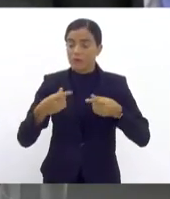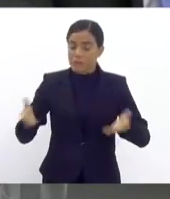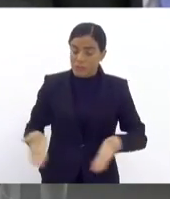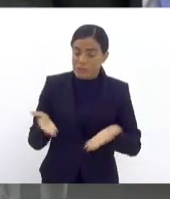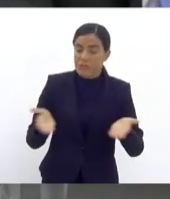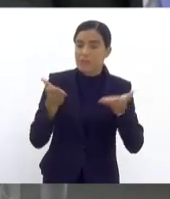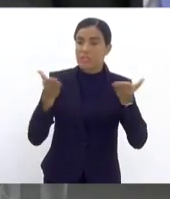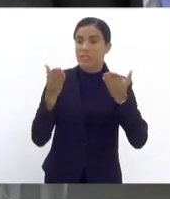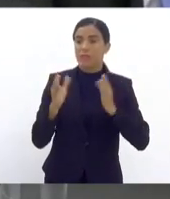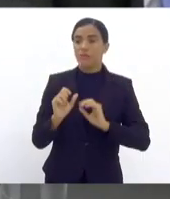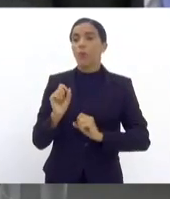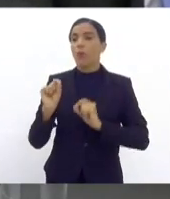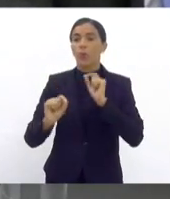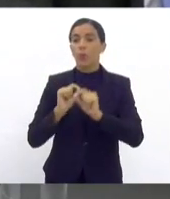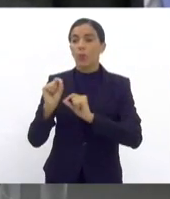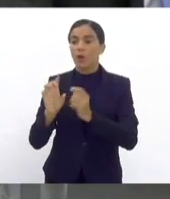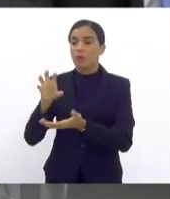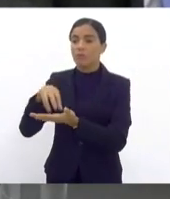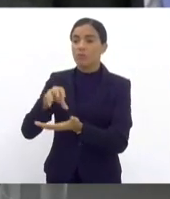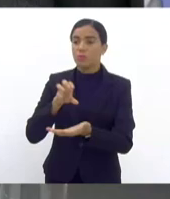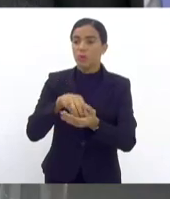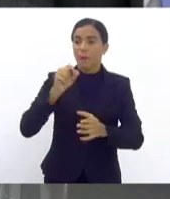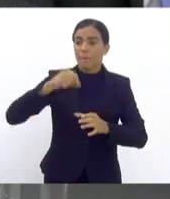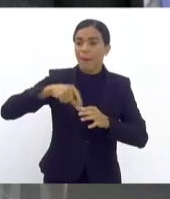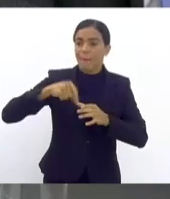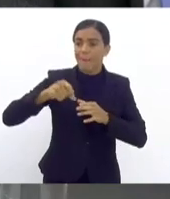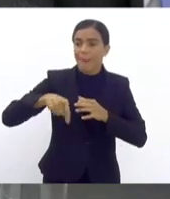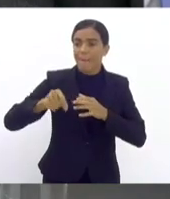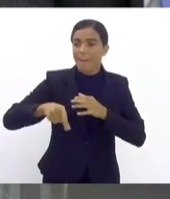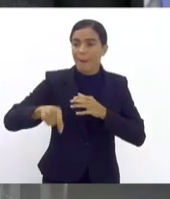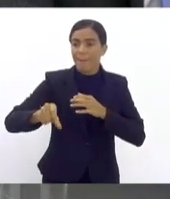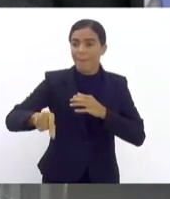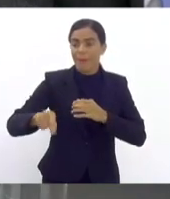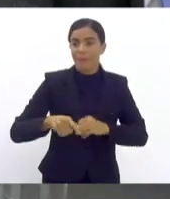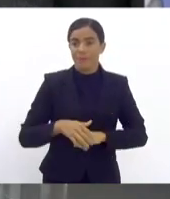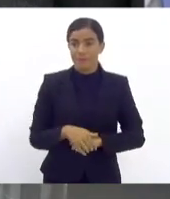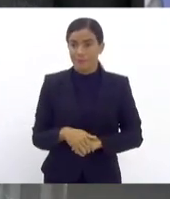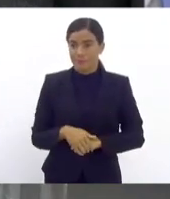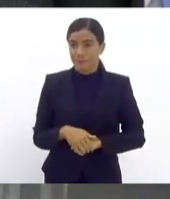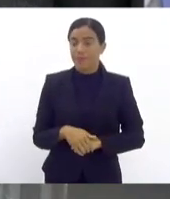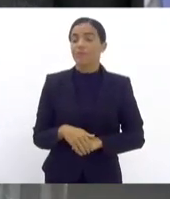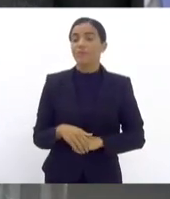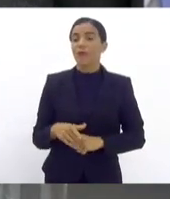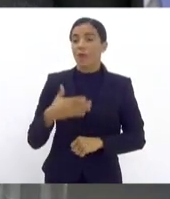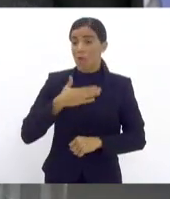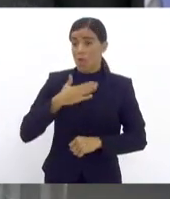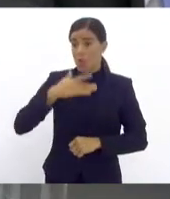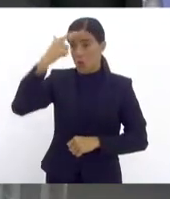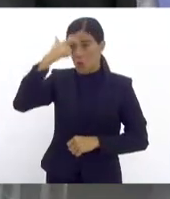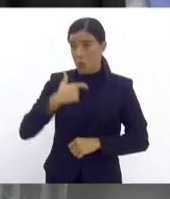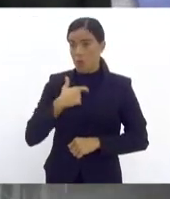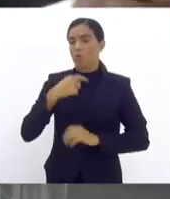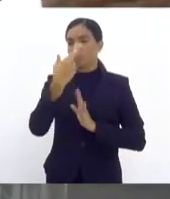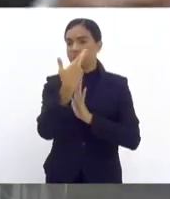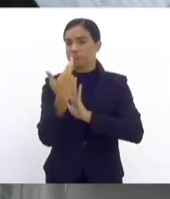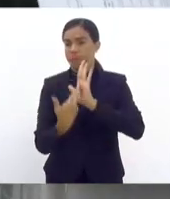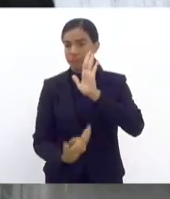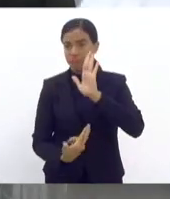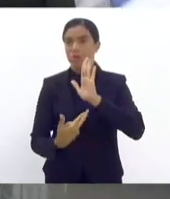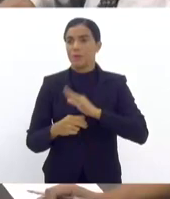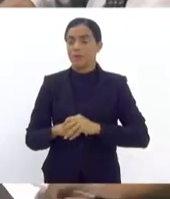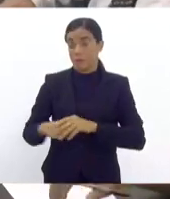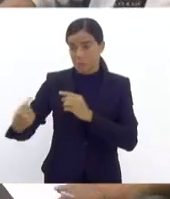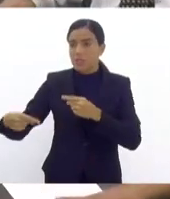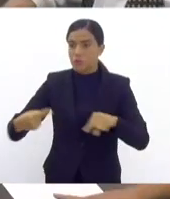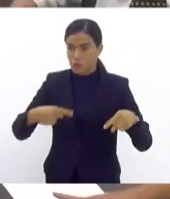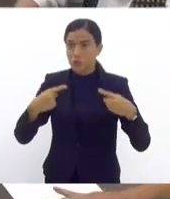bancos comunitários de sementes e mudas e adota outras providências. O projeto é de minha relatoria, o meu relatório é pela constitucionalidade. Para discussão,